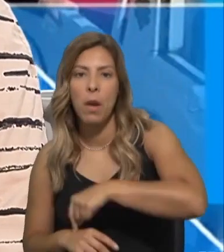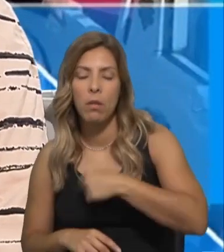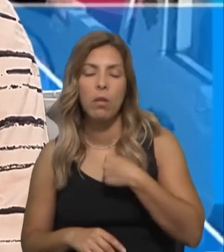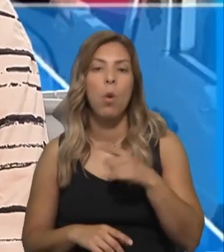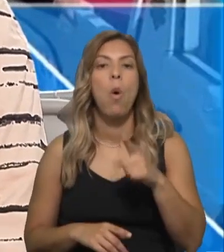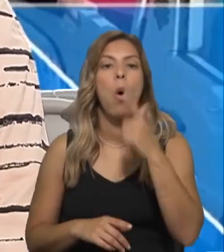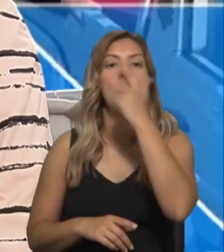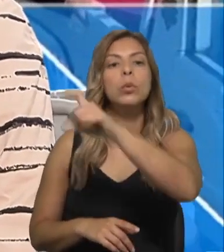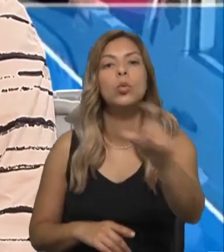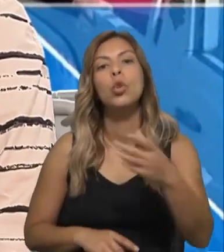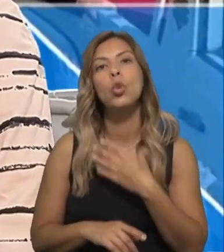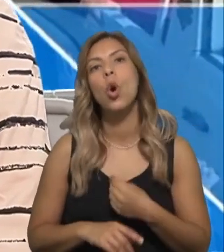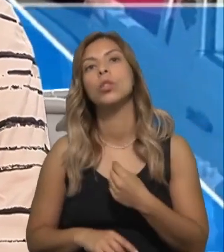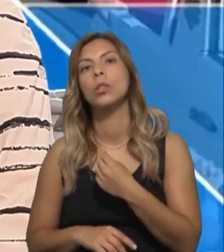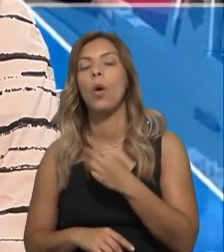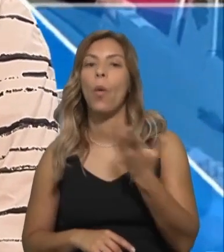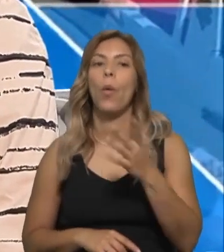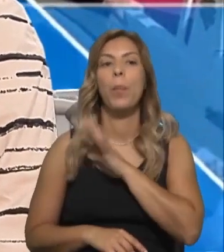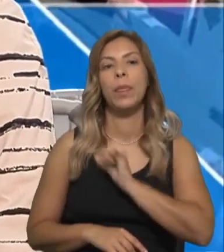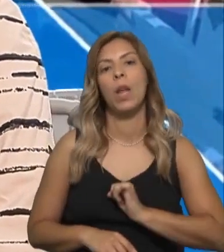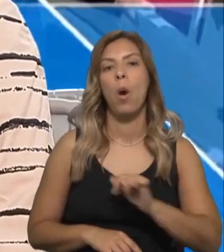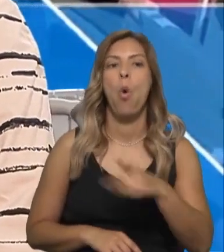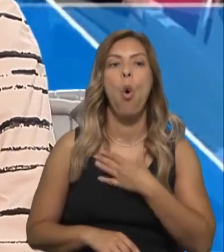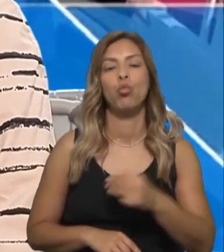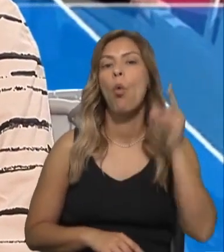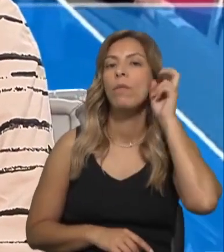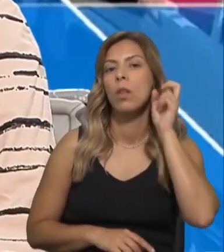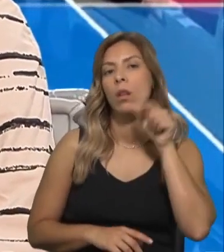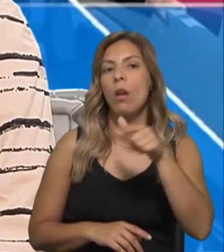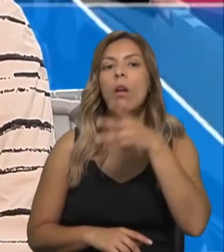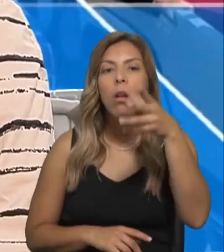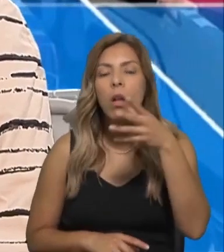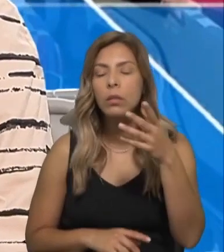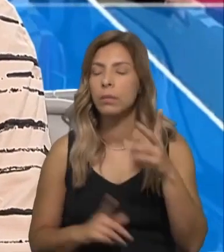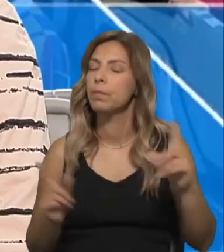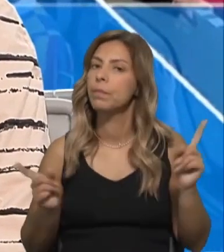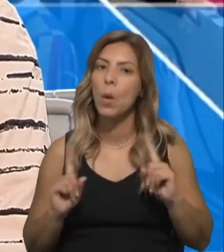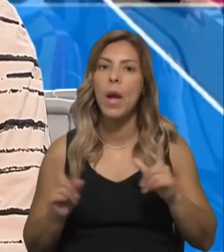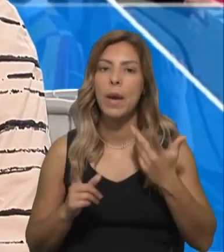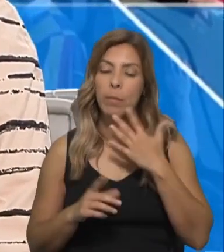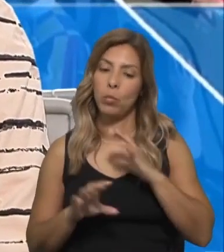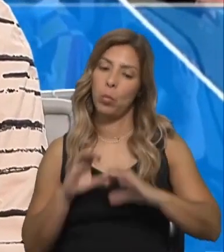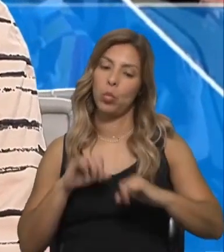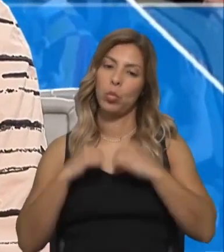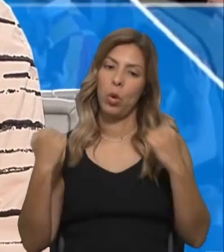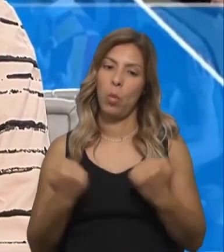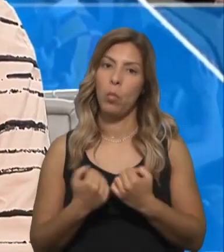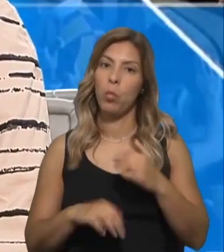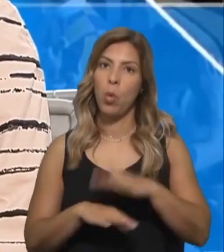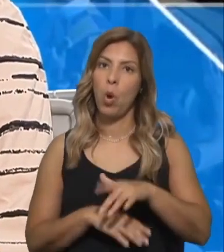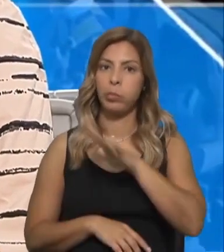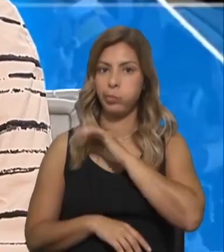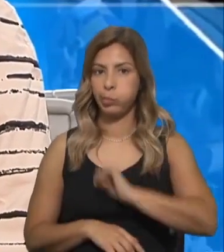mundo, ou aos patrões, ou enfim. Também uma indicação para aqueles que detêm os meios de comunicação social também por causa